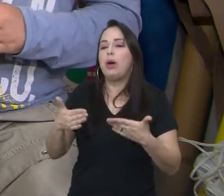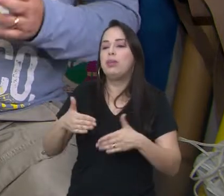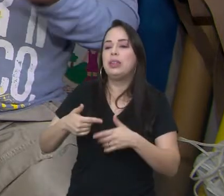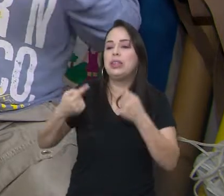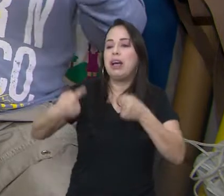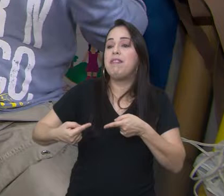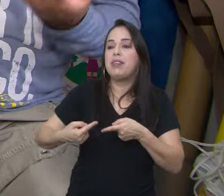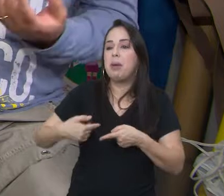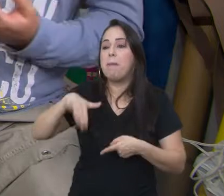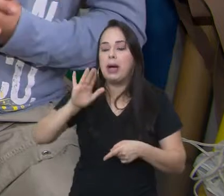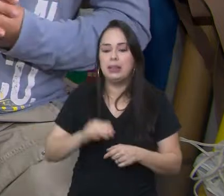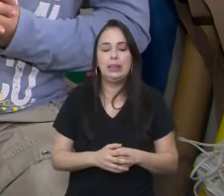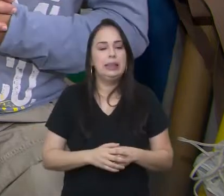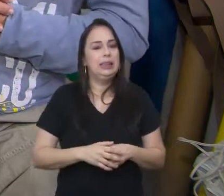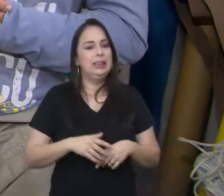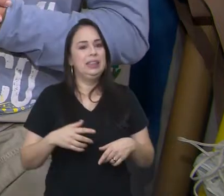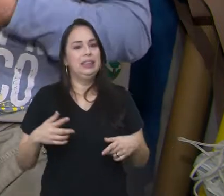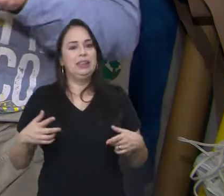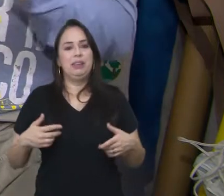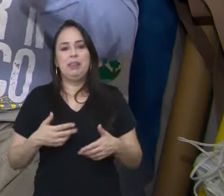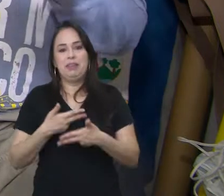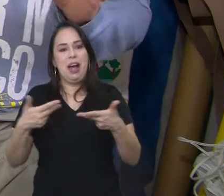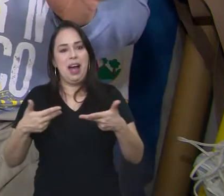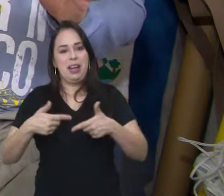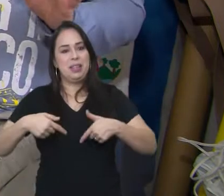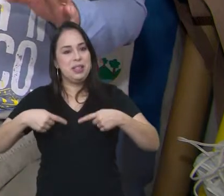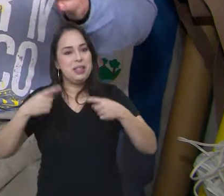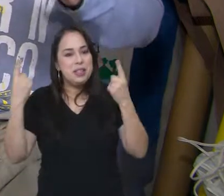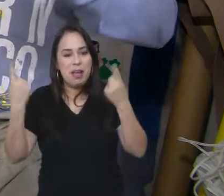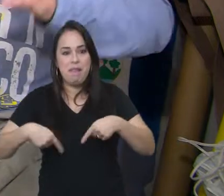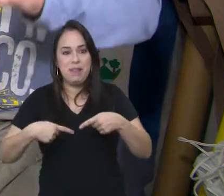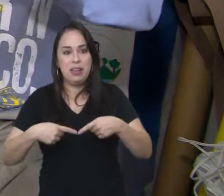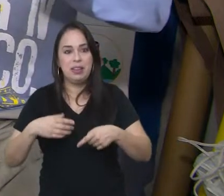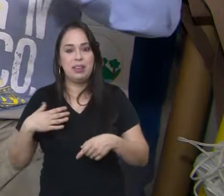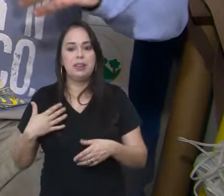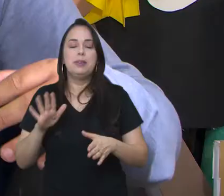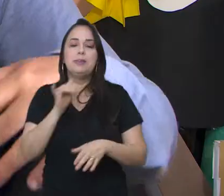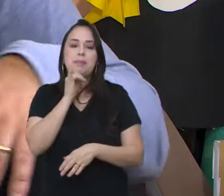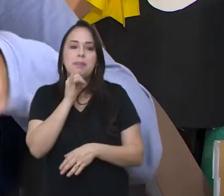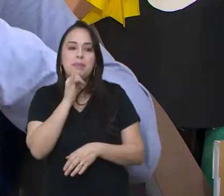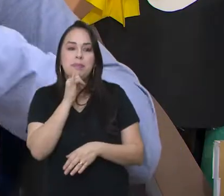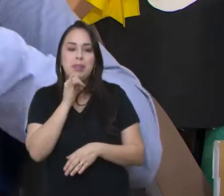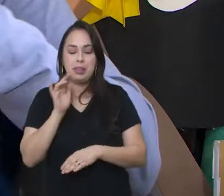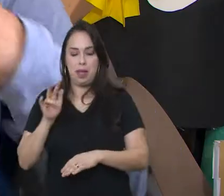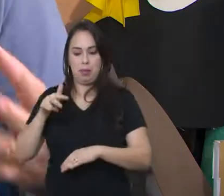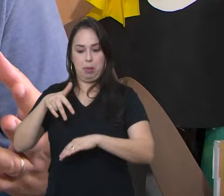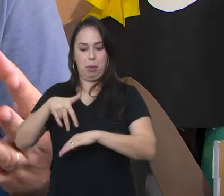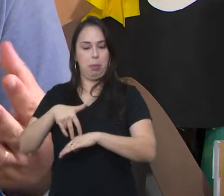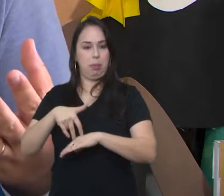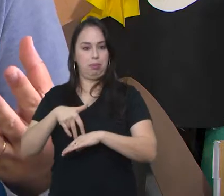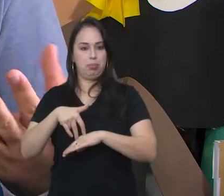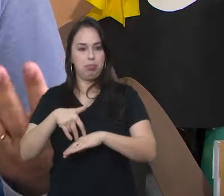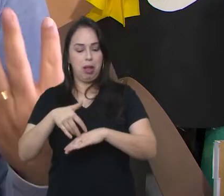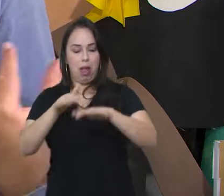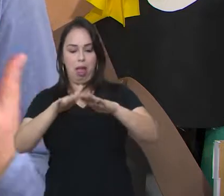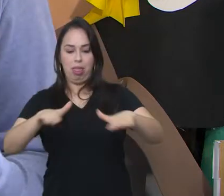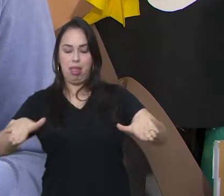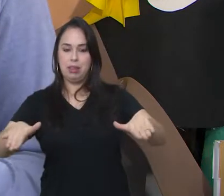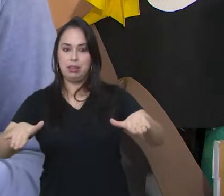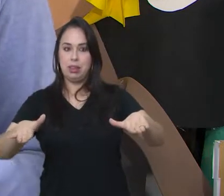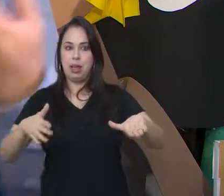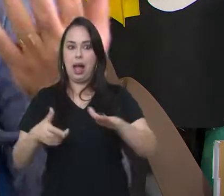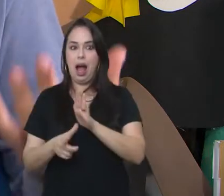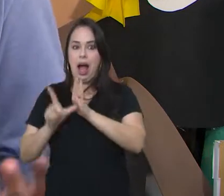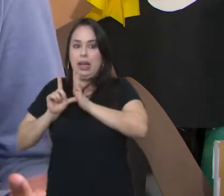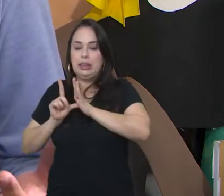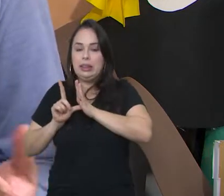tenho vários desafios com criança. Todo dia é um desafio. Quando você entra no palco, quando você vai trabalhar com a criança, você tem que estar